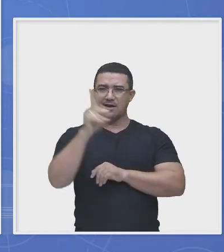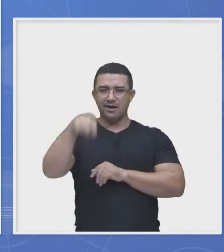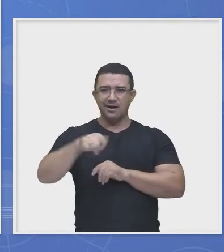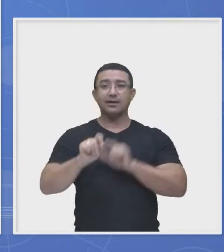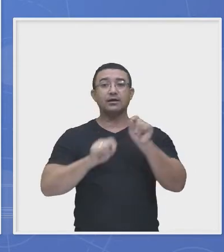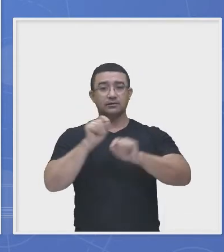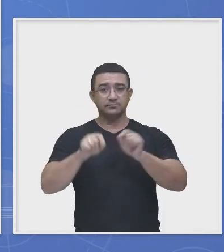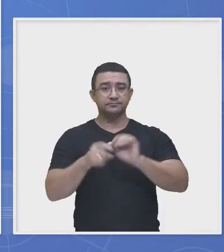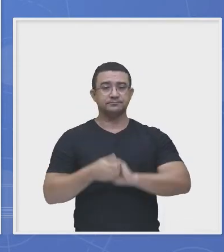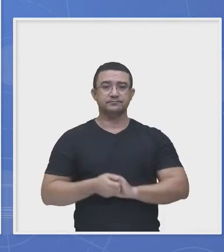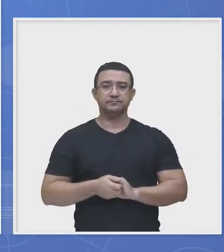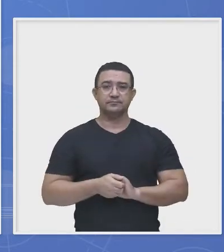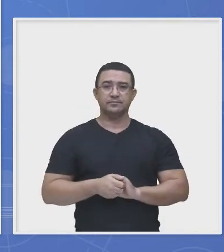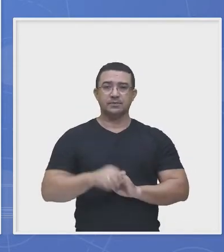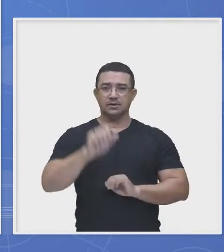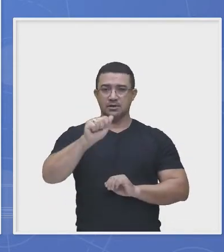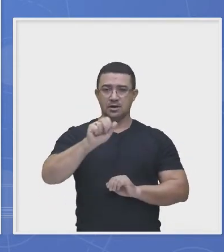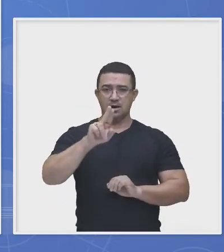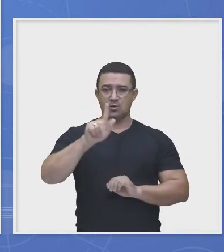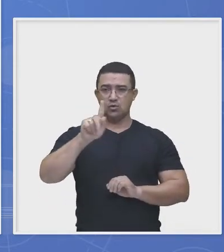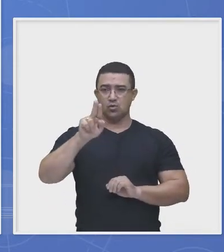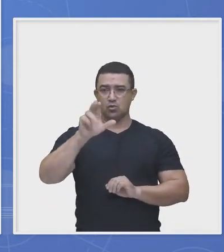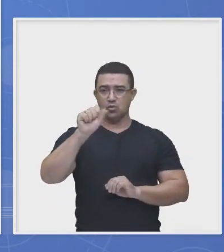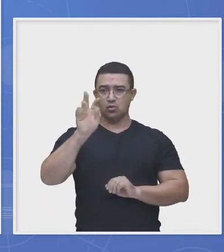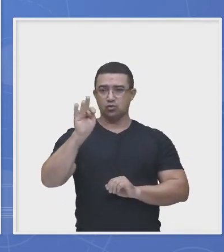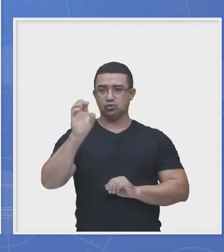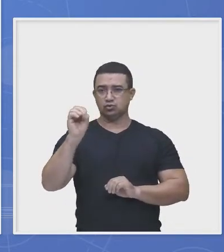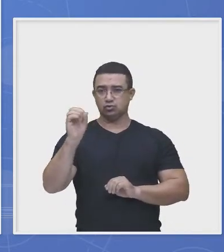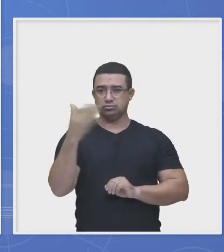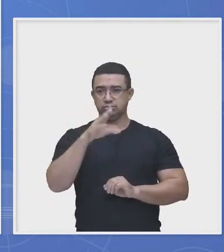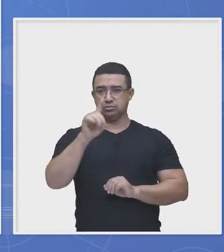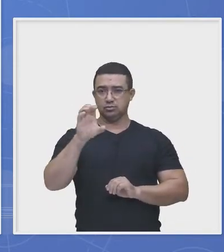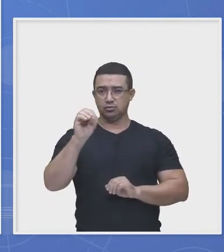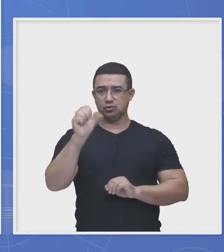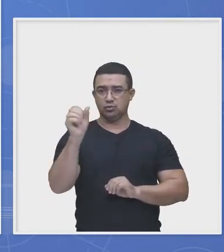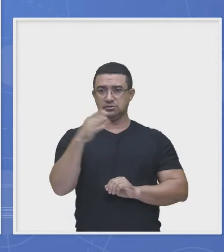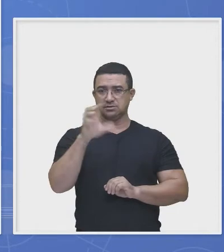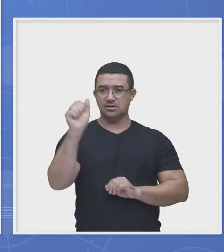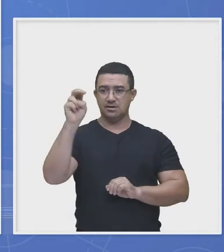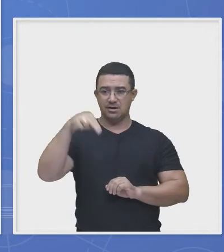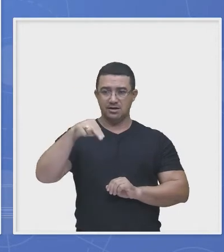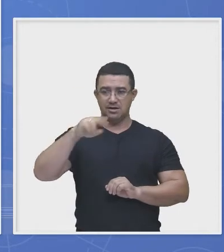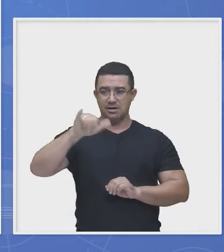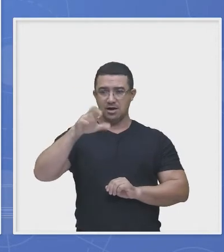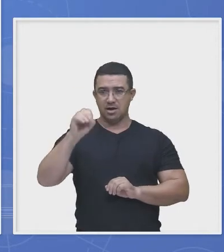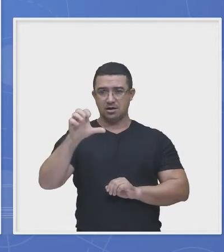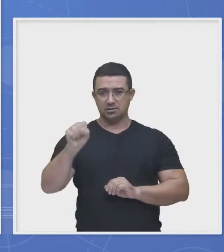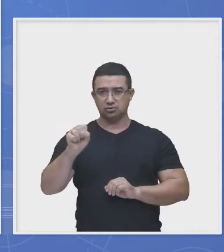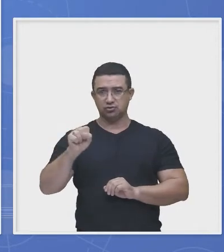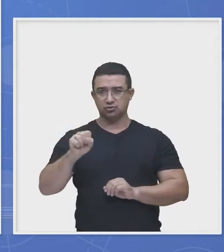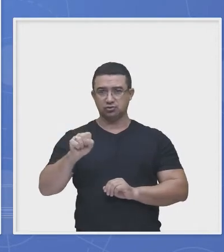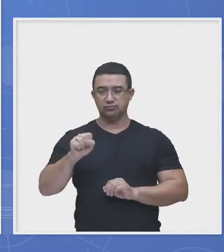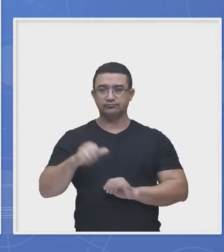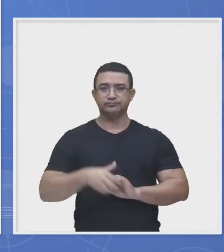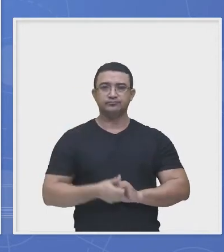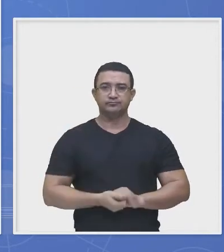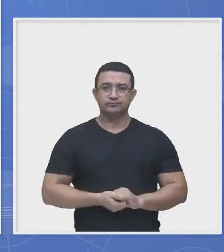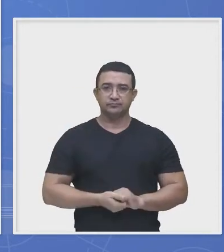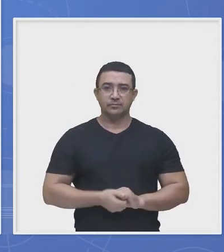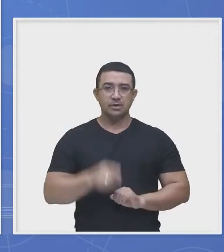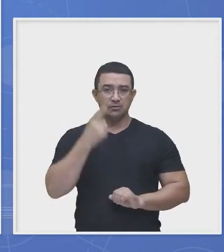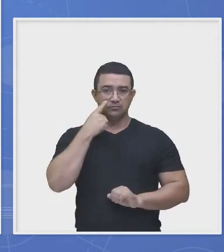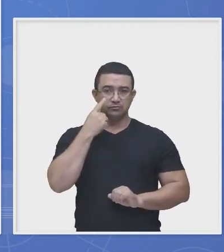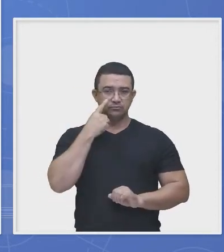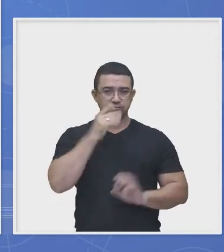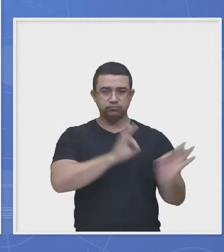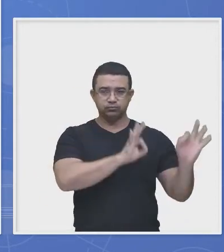Anjos. E ele vai trazer para a gente termos que até então não estavam presentes na literatura. Vamos assistir